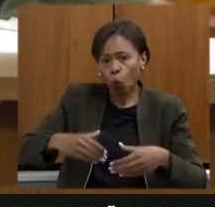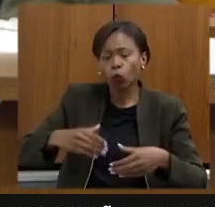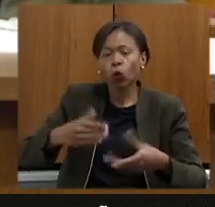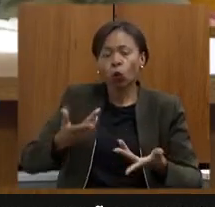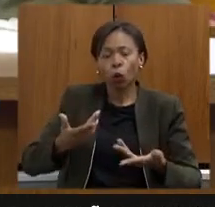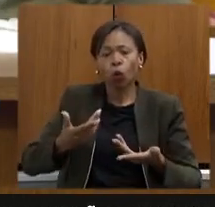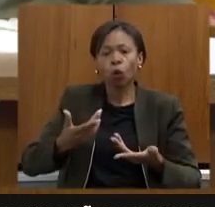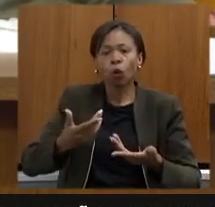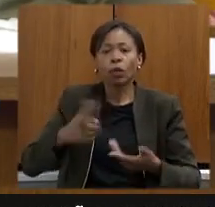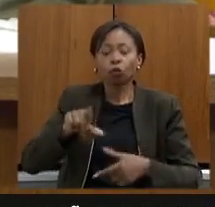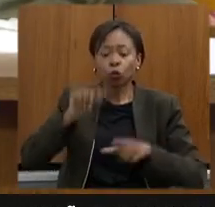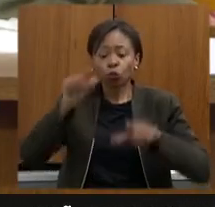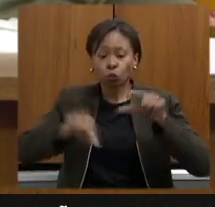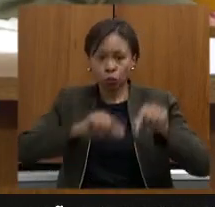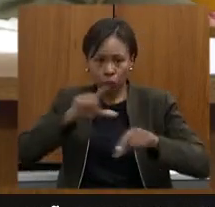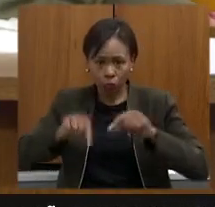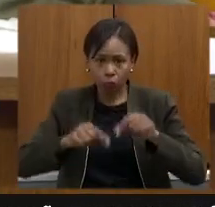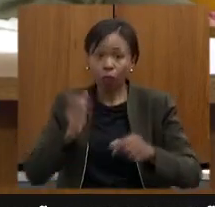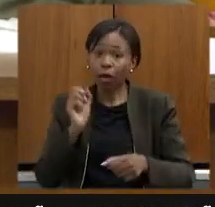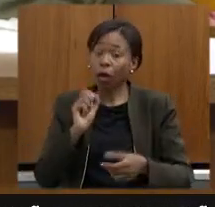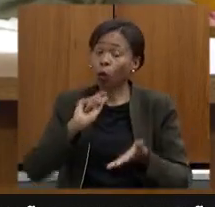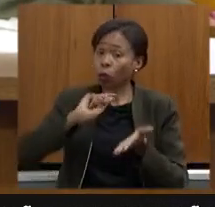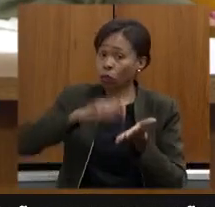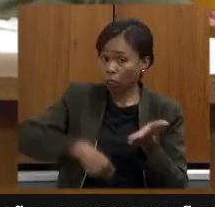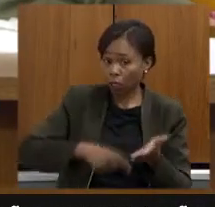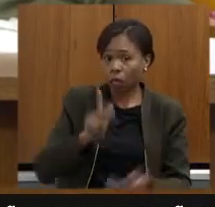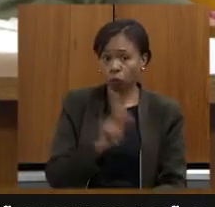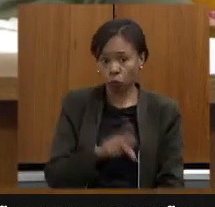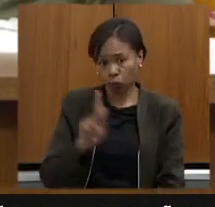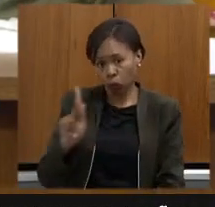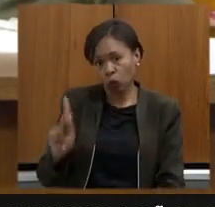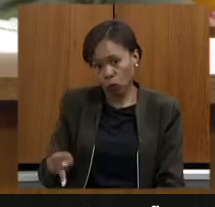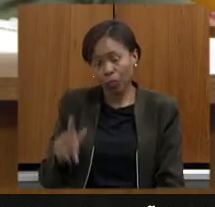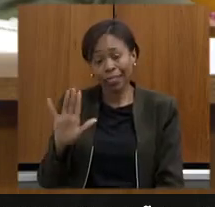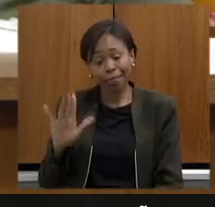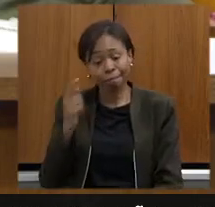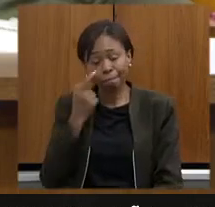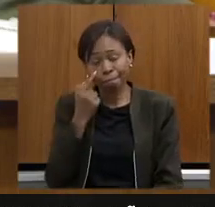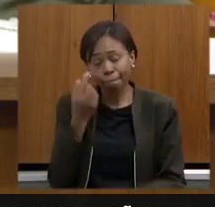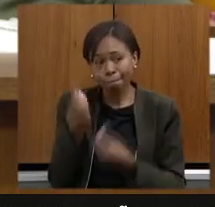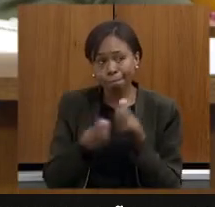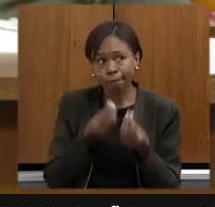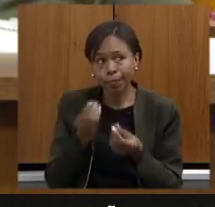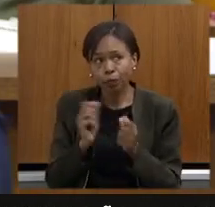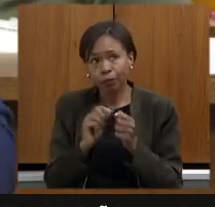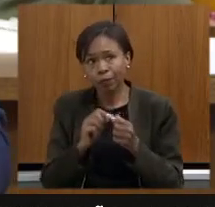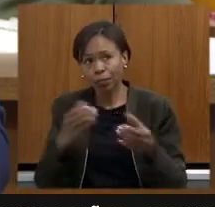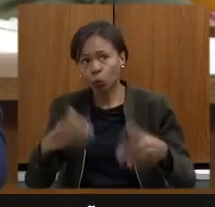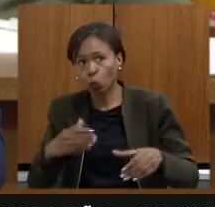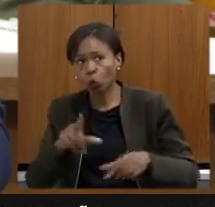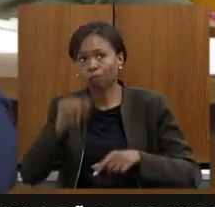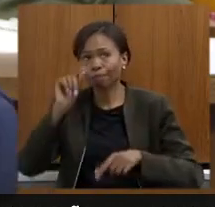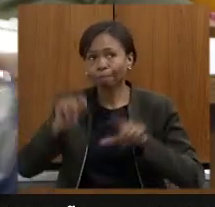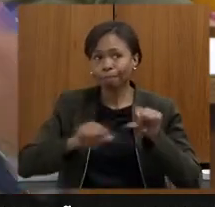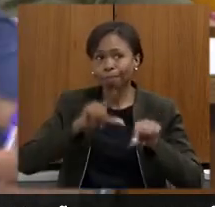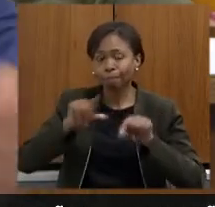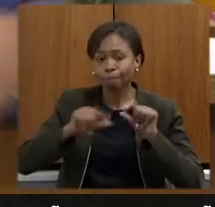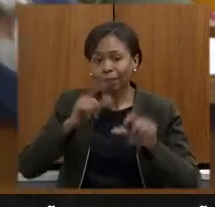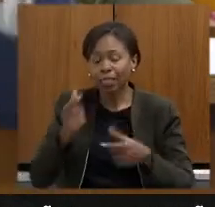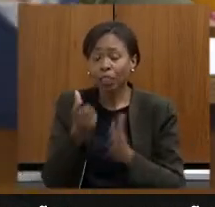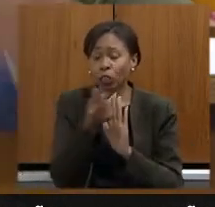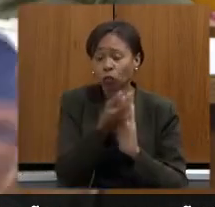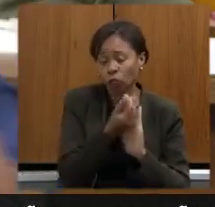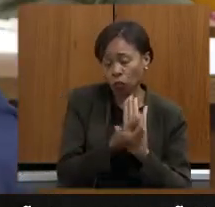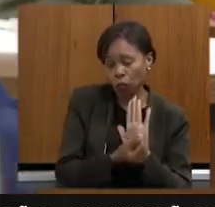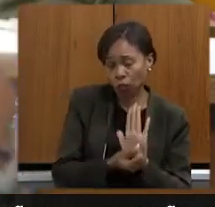contratação de professores Estamos estudando formas de fazer esse processo seletivo são analisando todas as questões inerentes ao